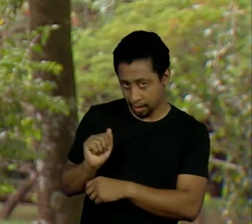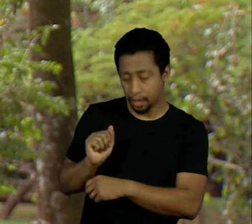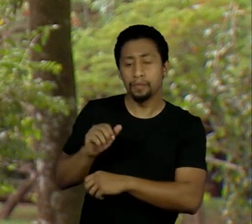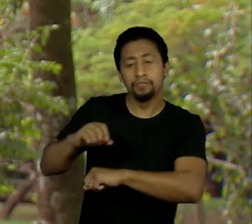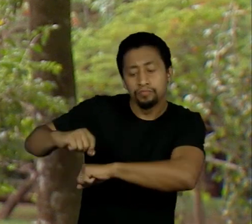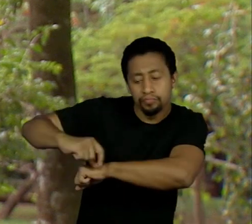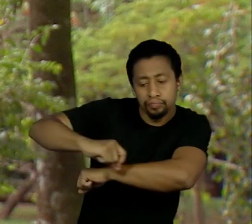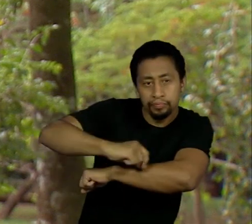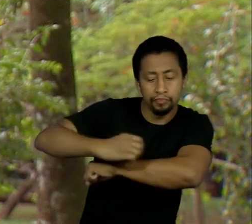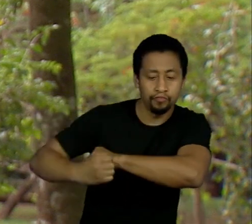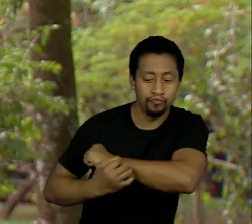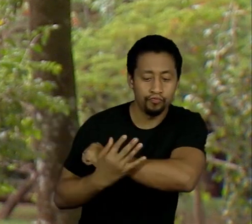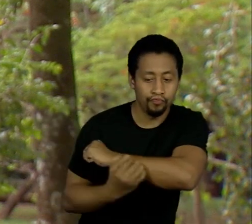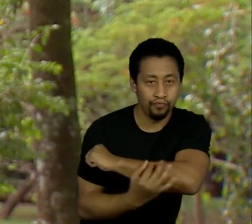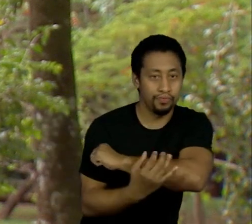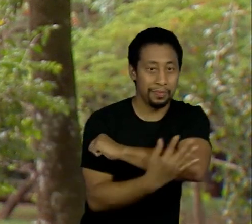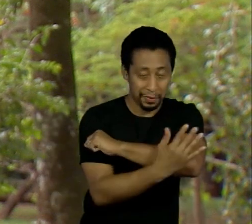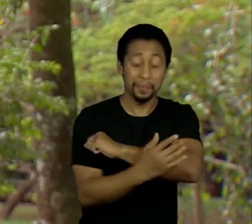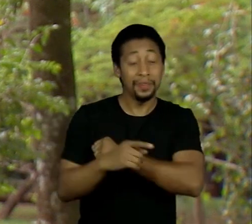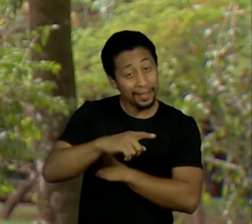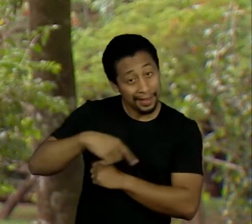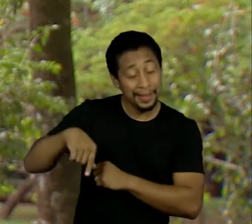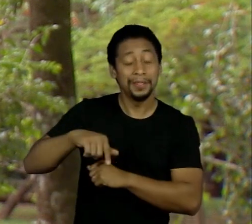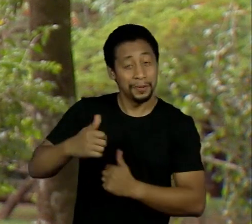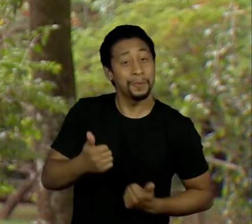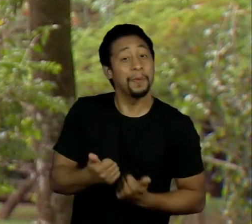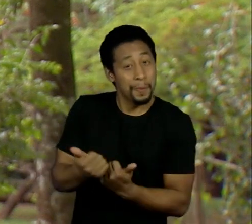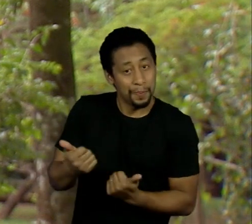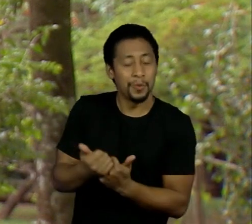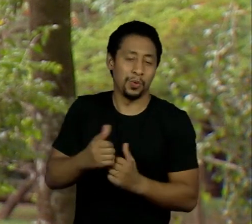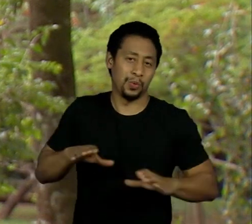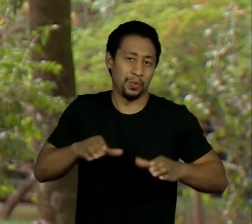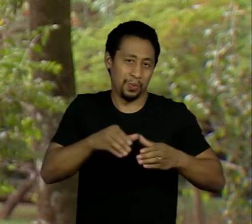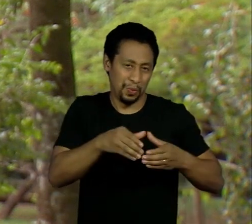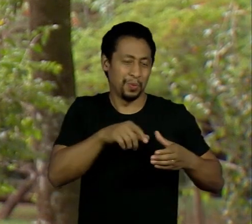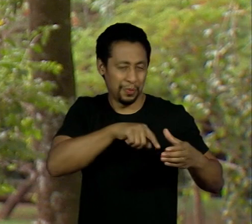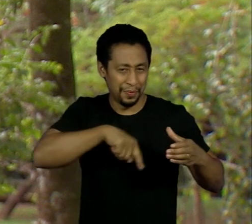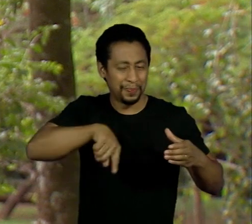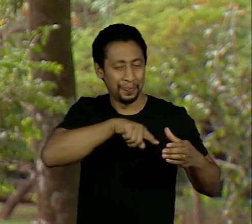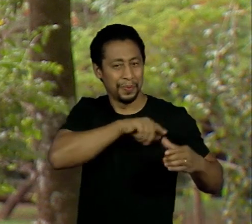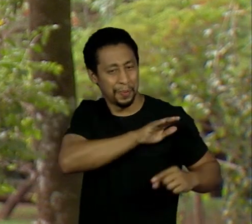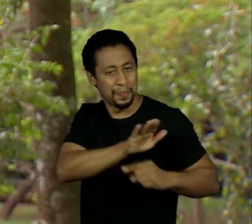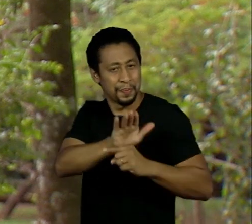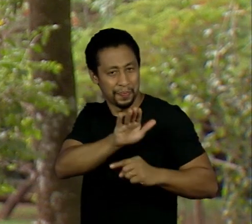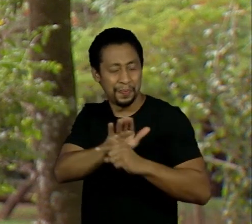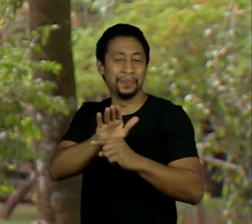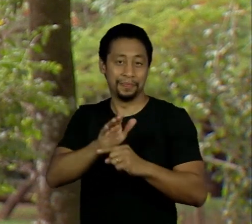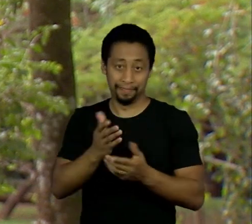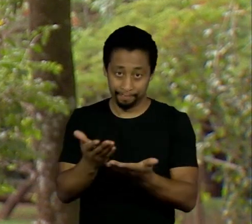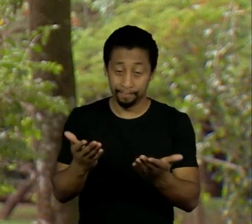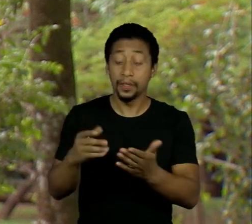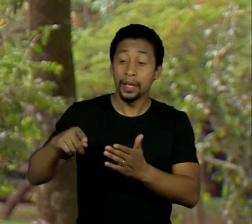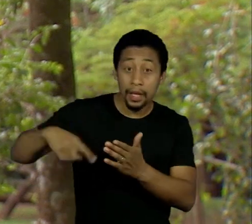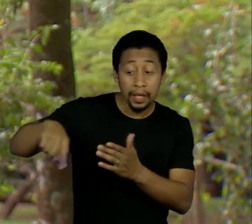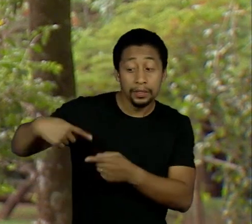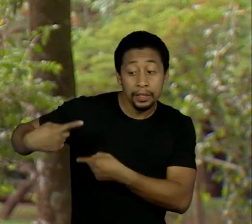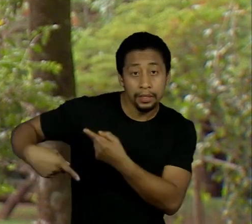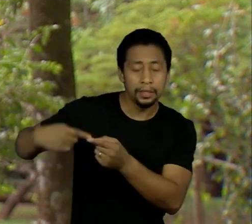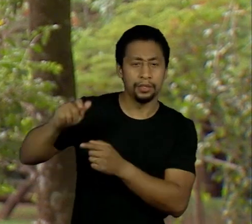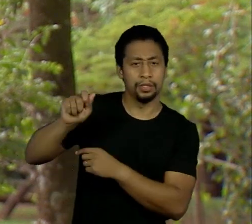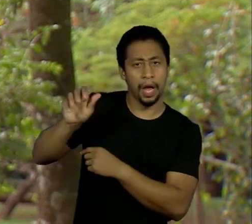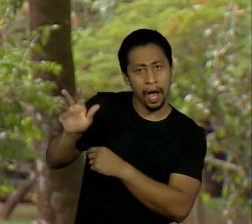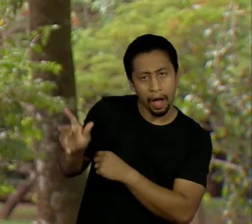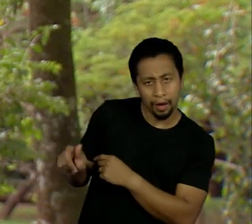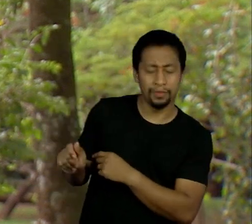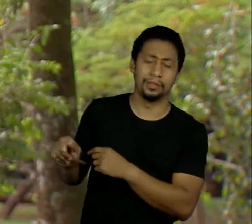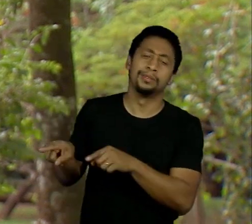guia Do Quilombo à Floresta, com o apoio do Instituto Socioambiental. Os descendentes de africanos escravizados